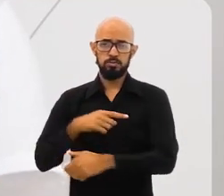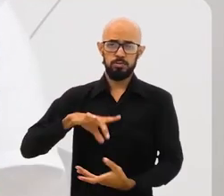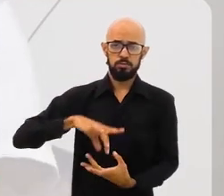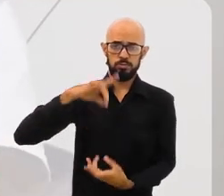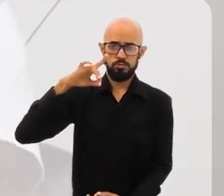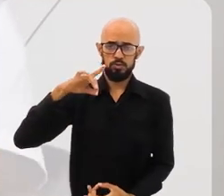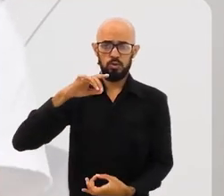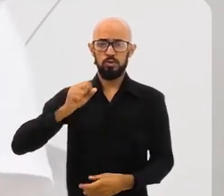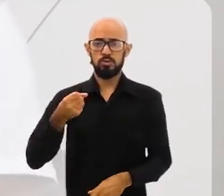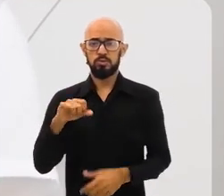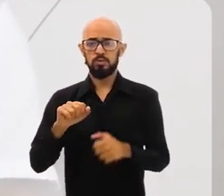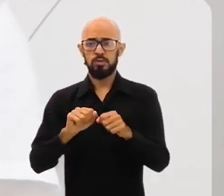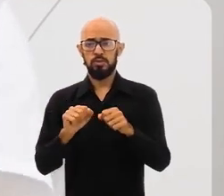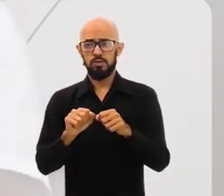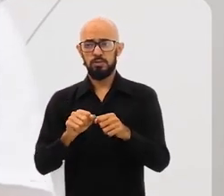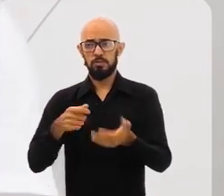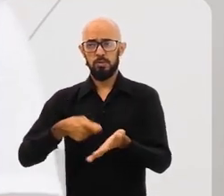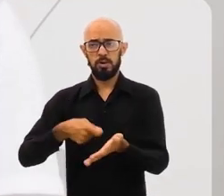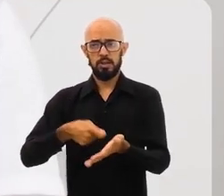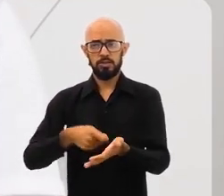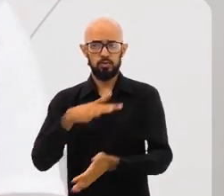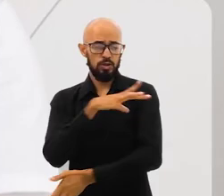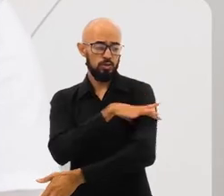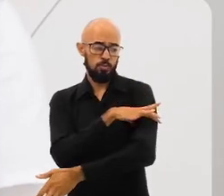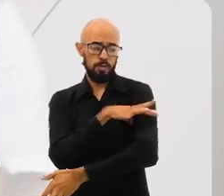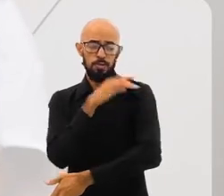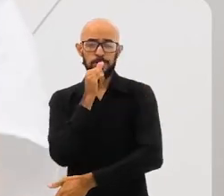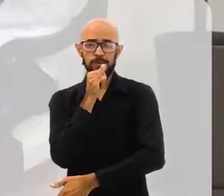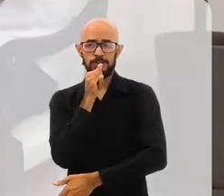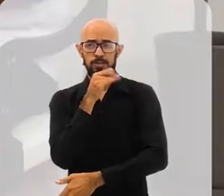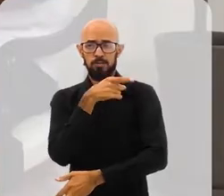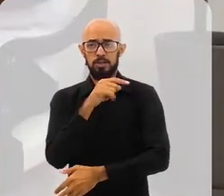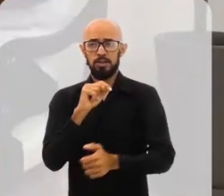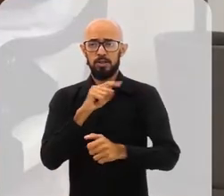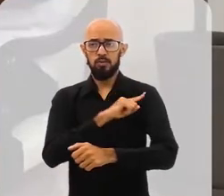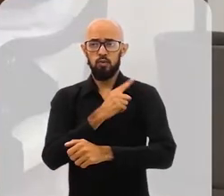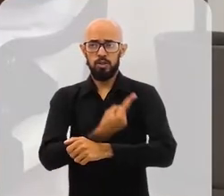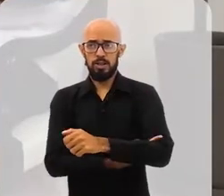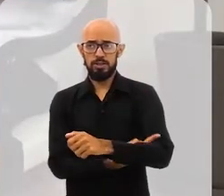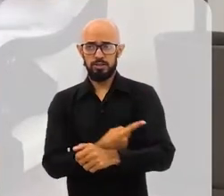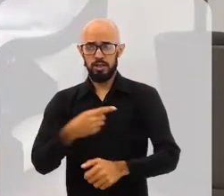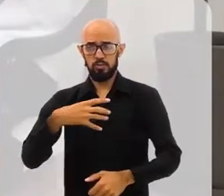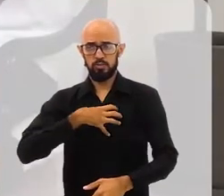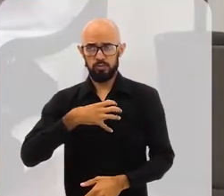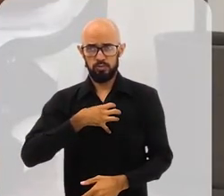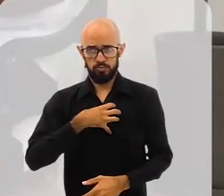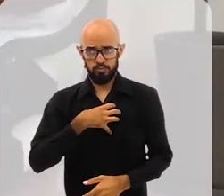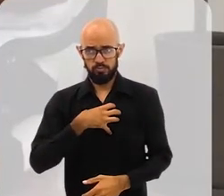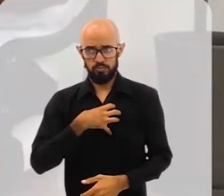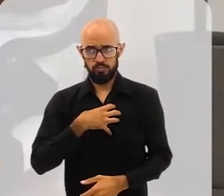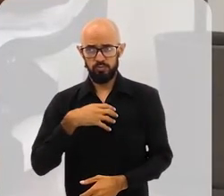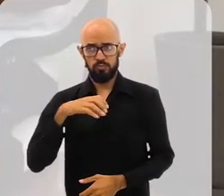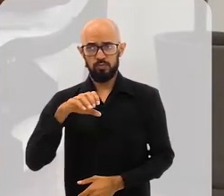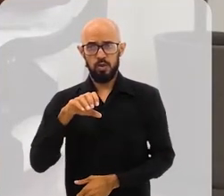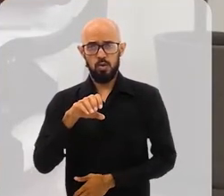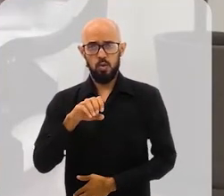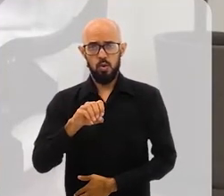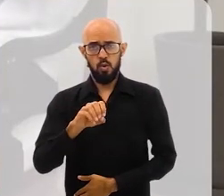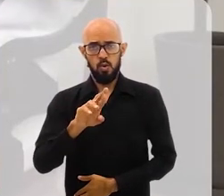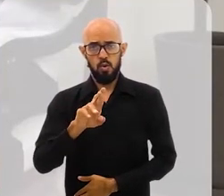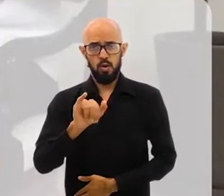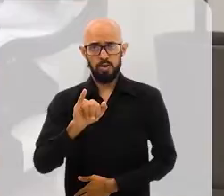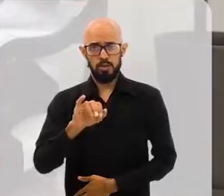então quando a pessoa vai fazer uma obrigação dentro do Candomblé por exemplo ela está fortalecendo a sua essência tá fortalecendo o seu orixá